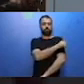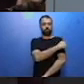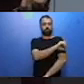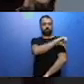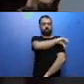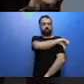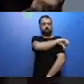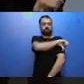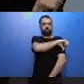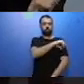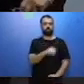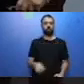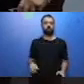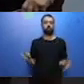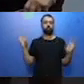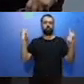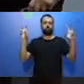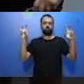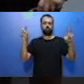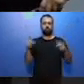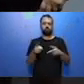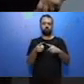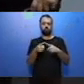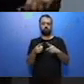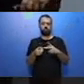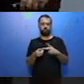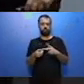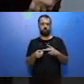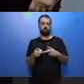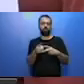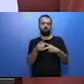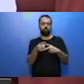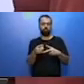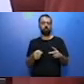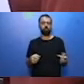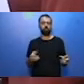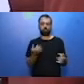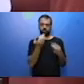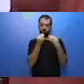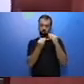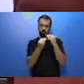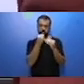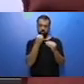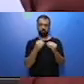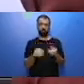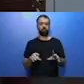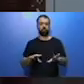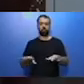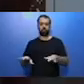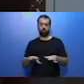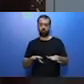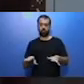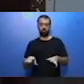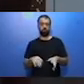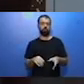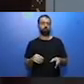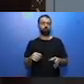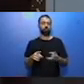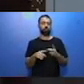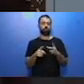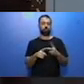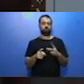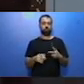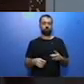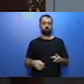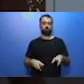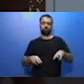temas. Comer para se movimentar e posicionando o corpo no ambiente. Vamos ver um pouco o que fala